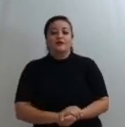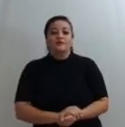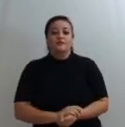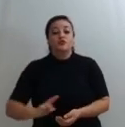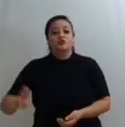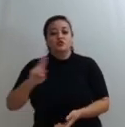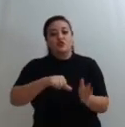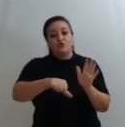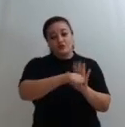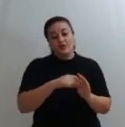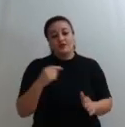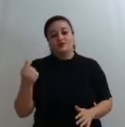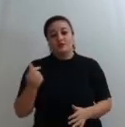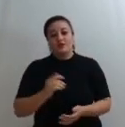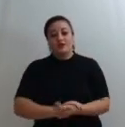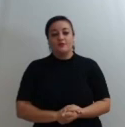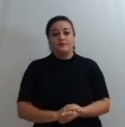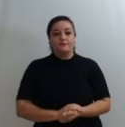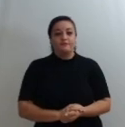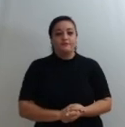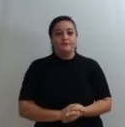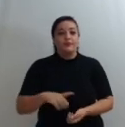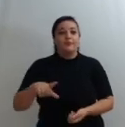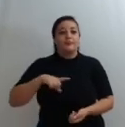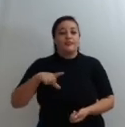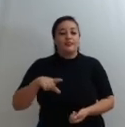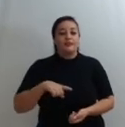difícil. Olha, temos aqui